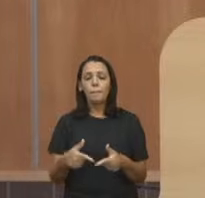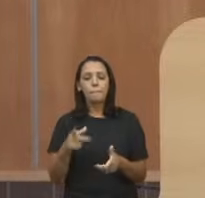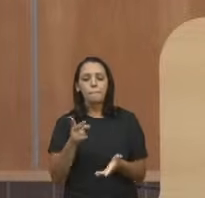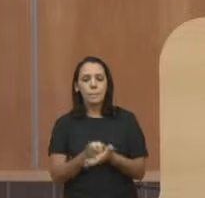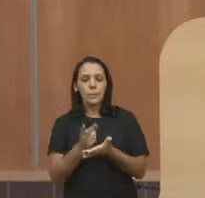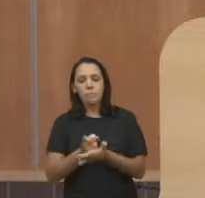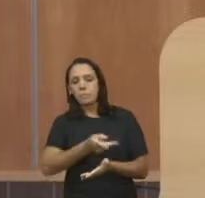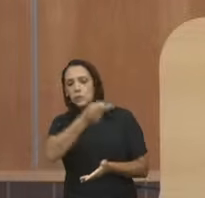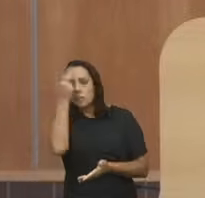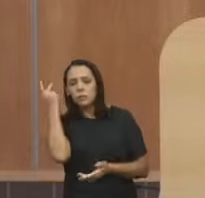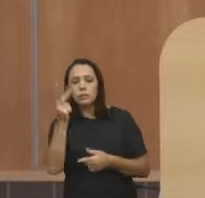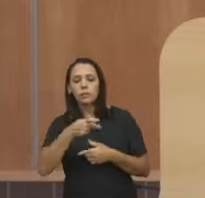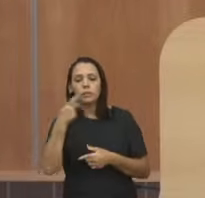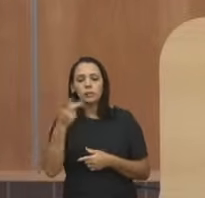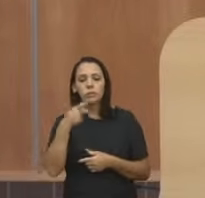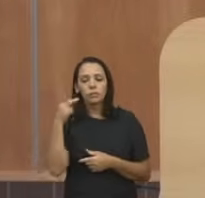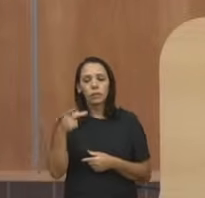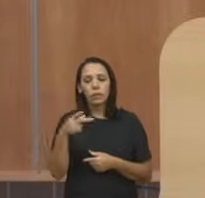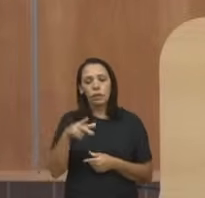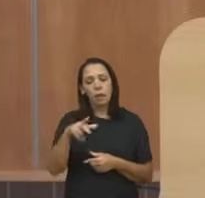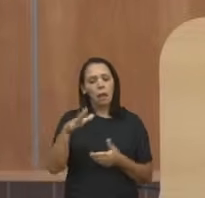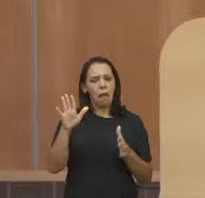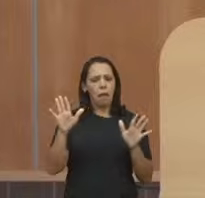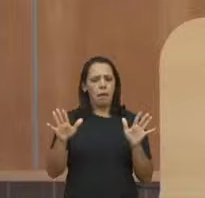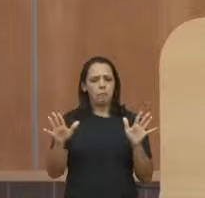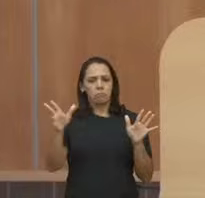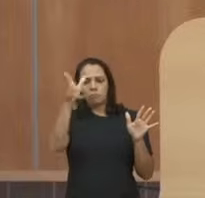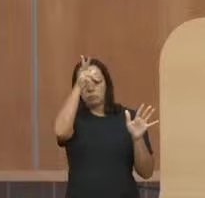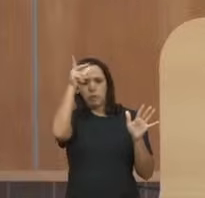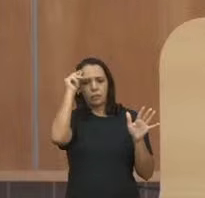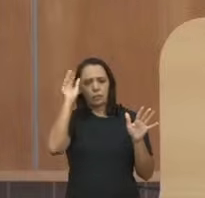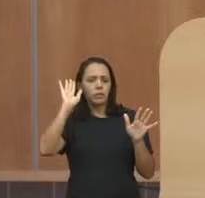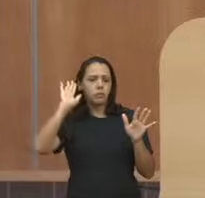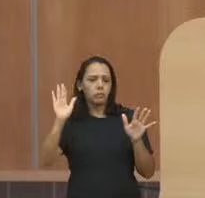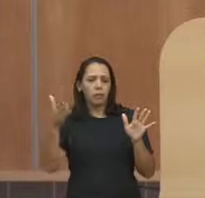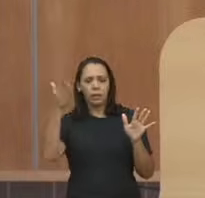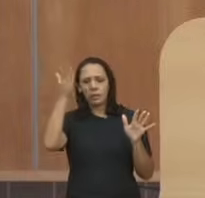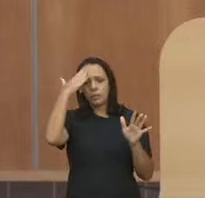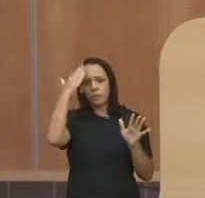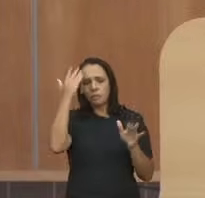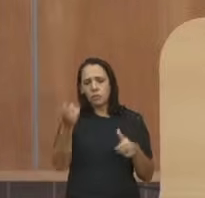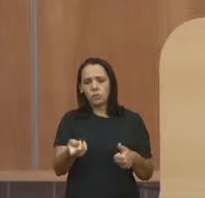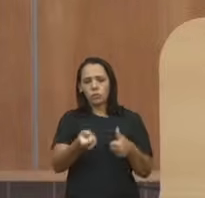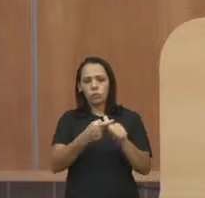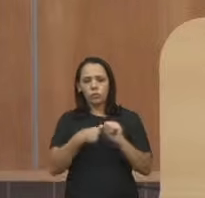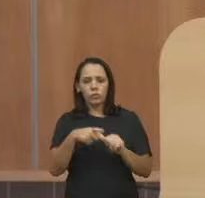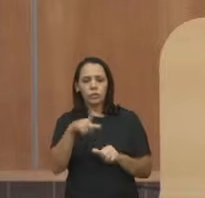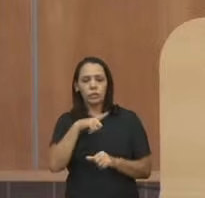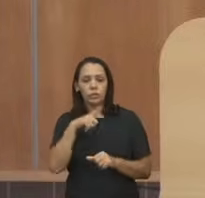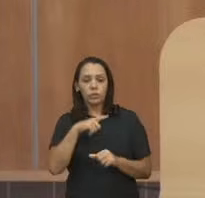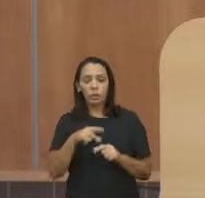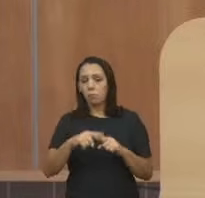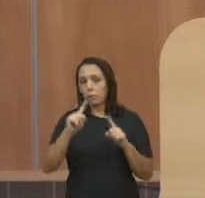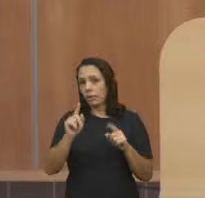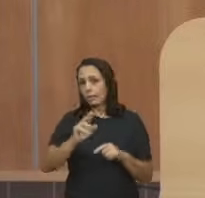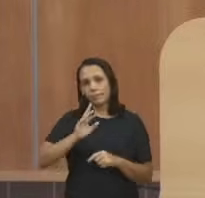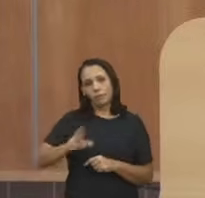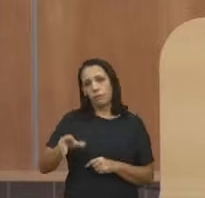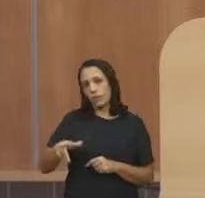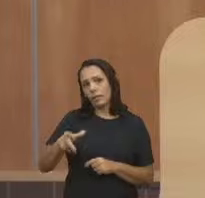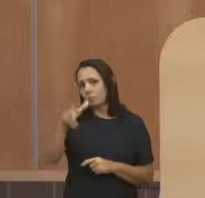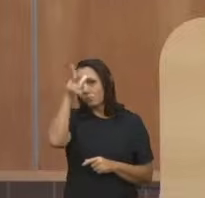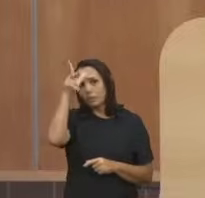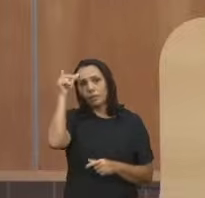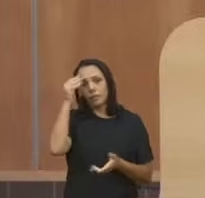que o prefeito está no governo anterior, ele sabia das dívidas, mas não era ele que assinava para fazer